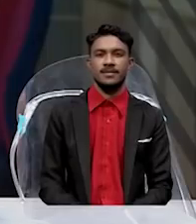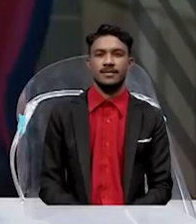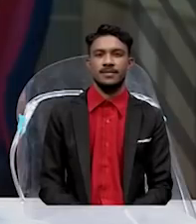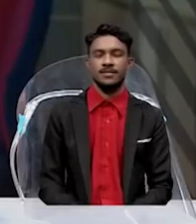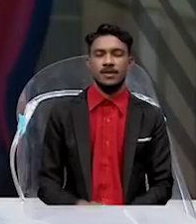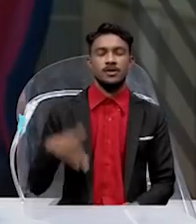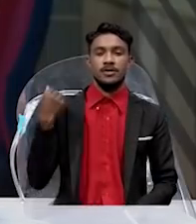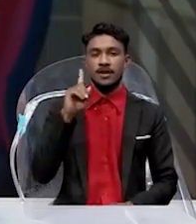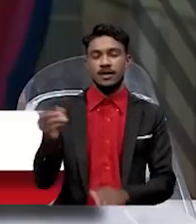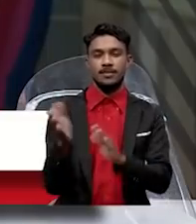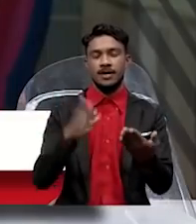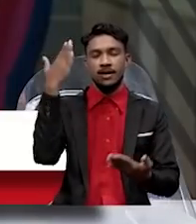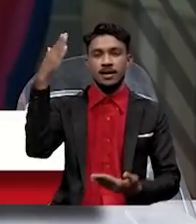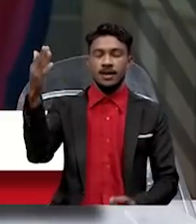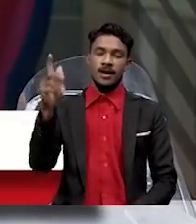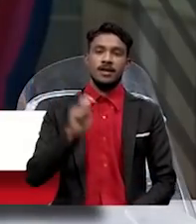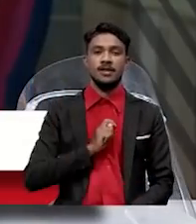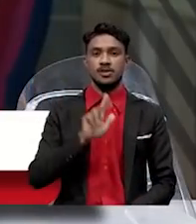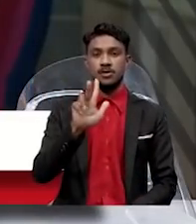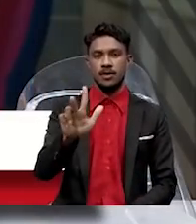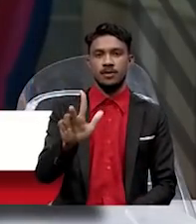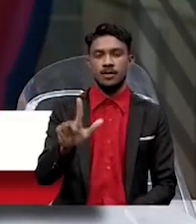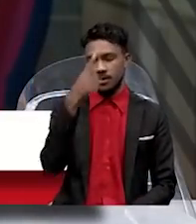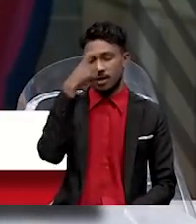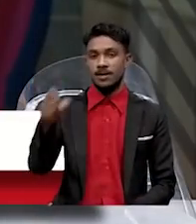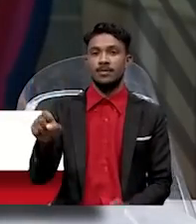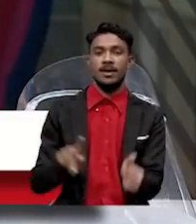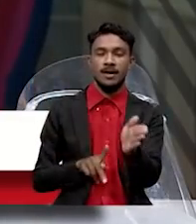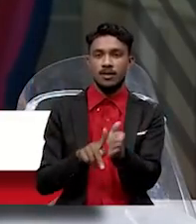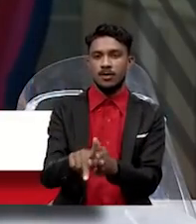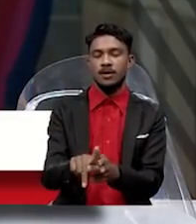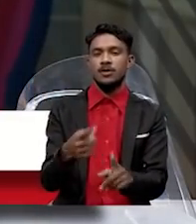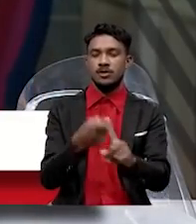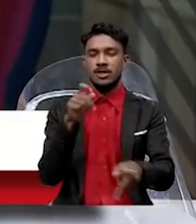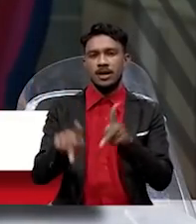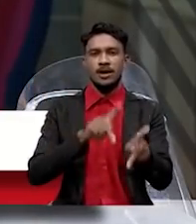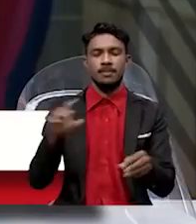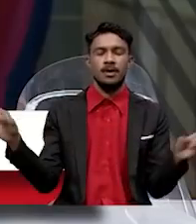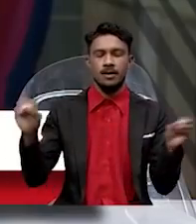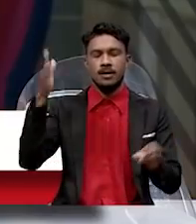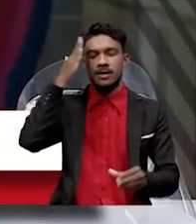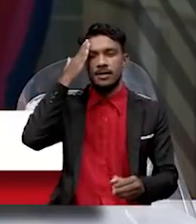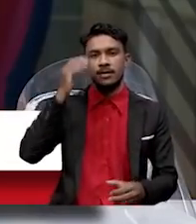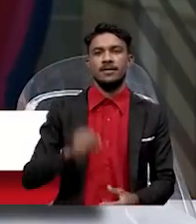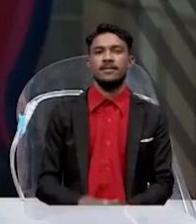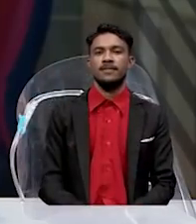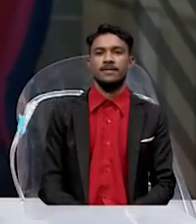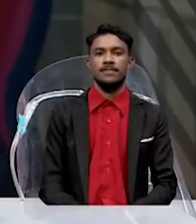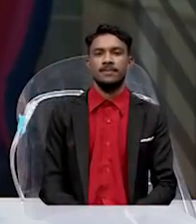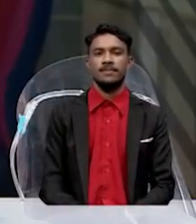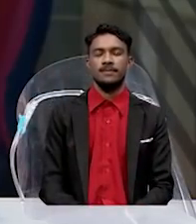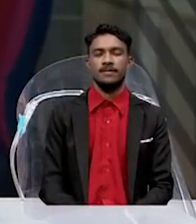Zovenida mata ia area Maslidon Tasitolu tambah hetan zona husi ema desconhecido.